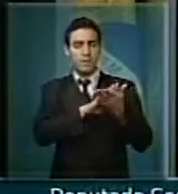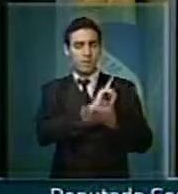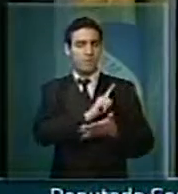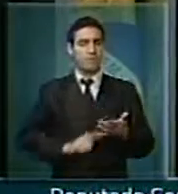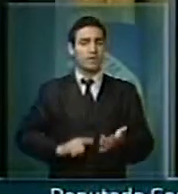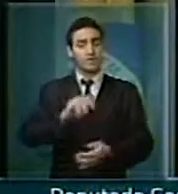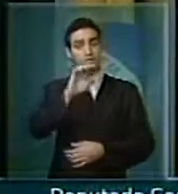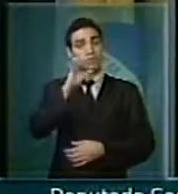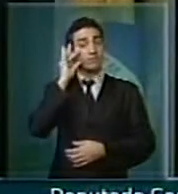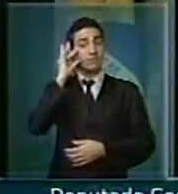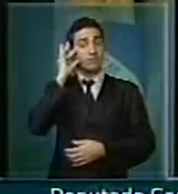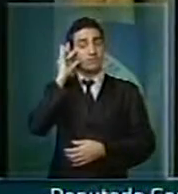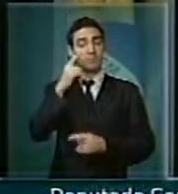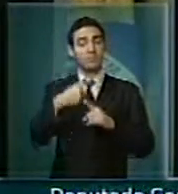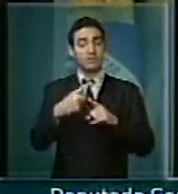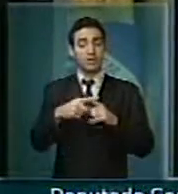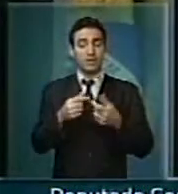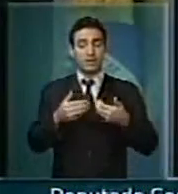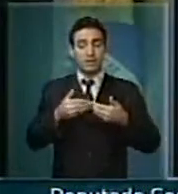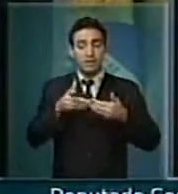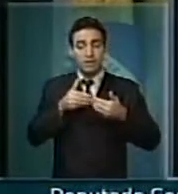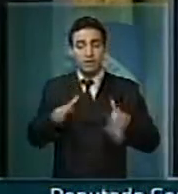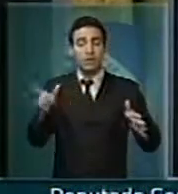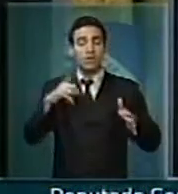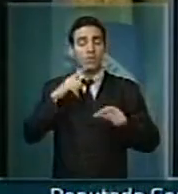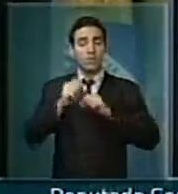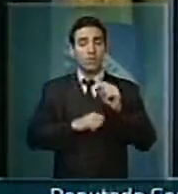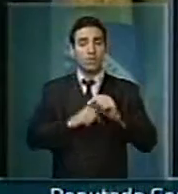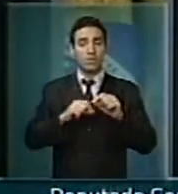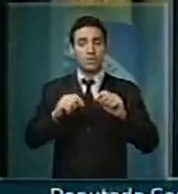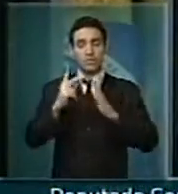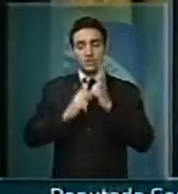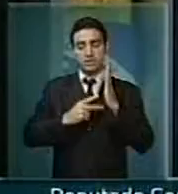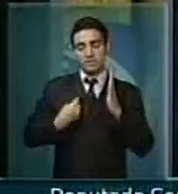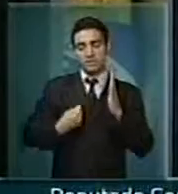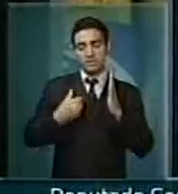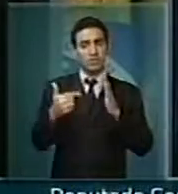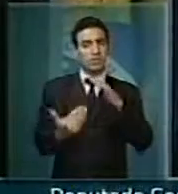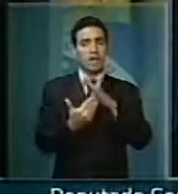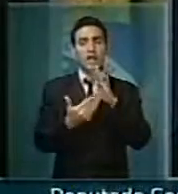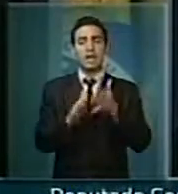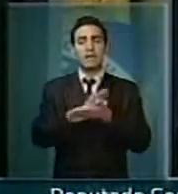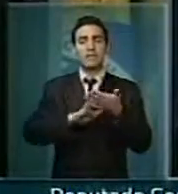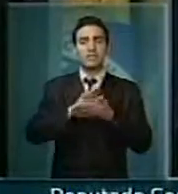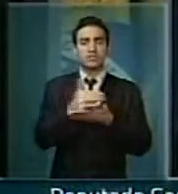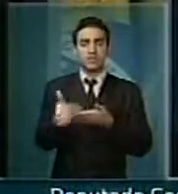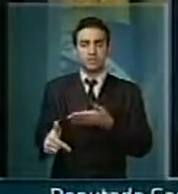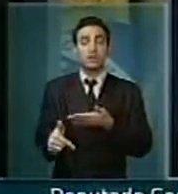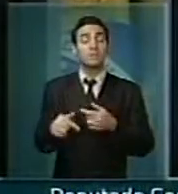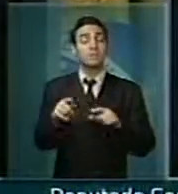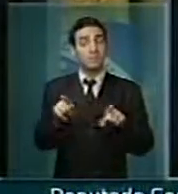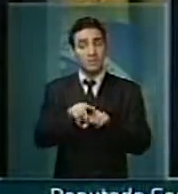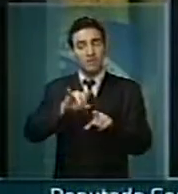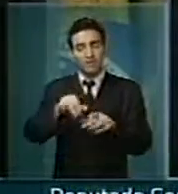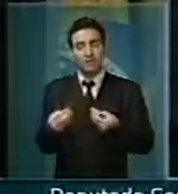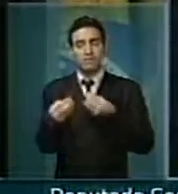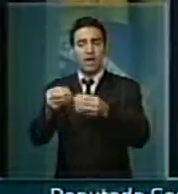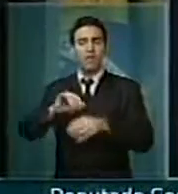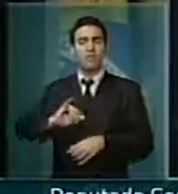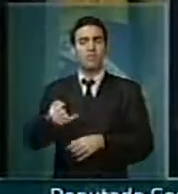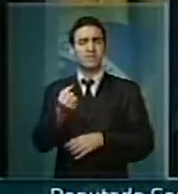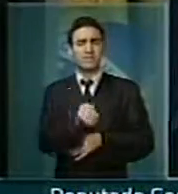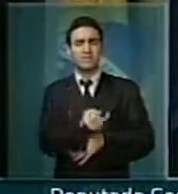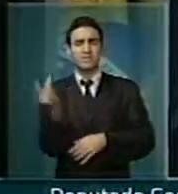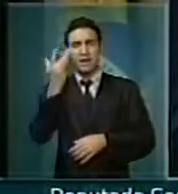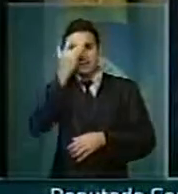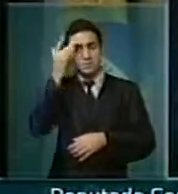federal que lançou na última semana o projeto Viver Sem Limites, que vai oportunizar a milhares, a milhões de